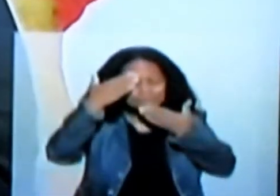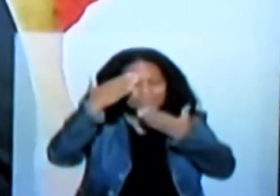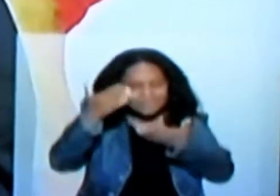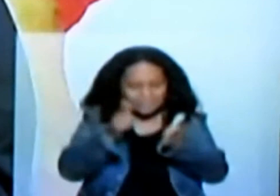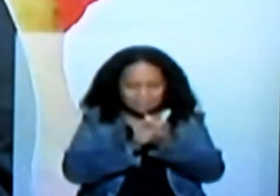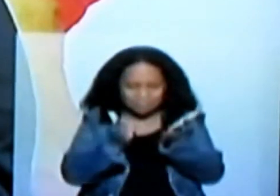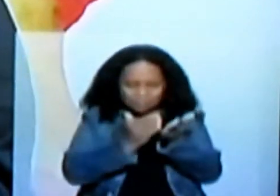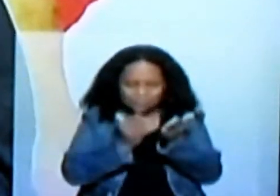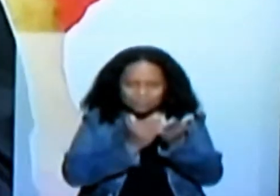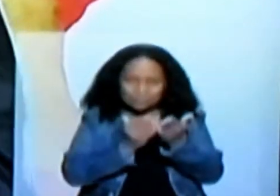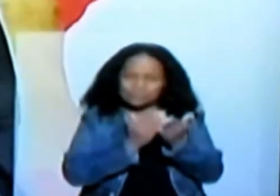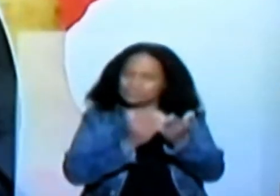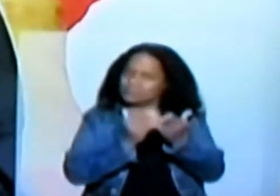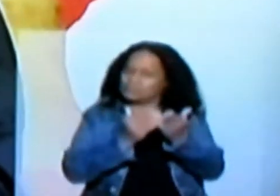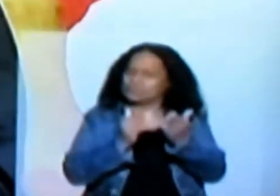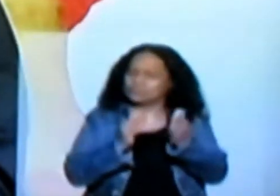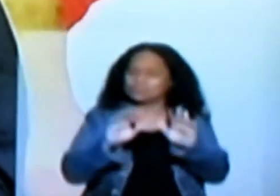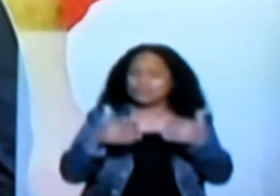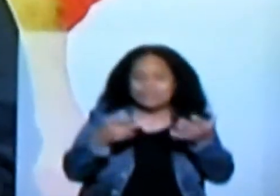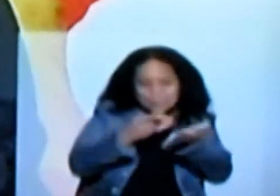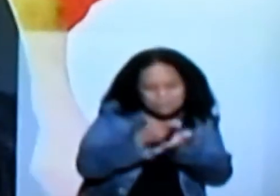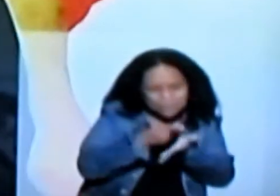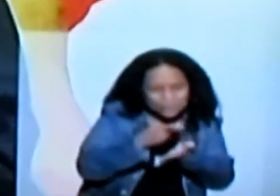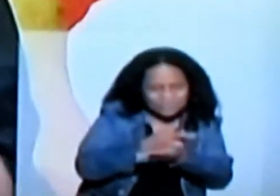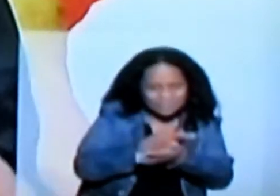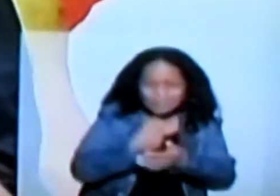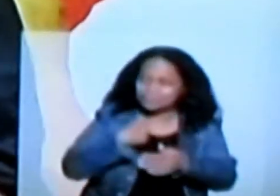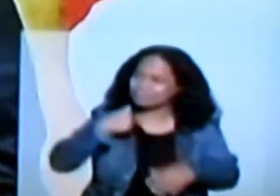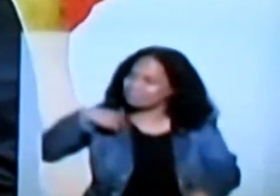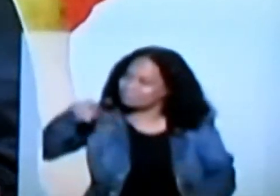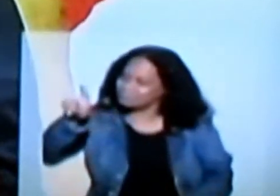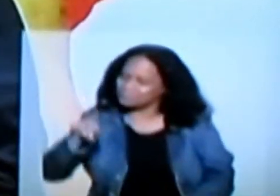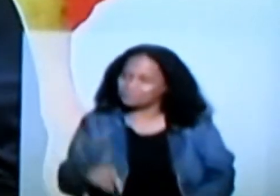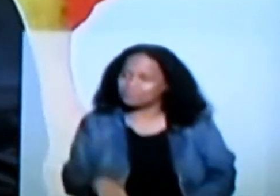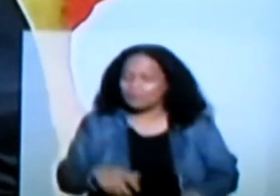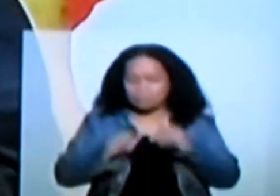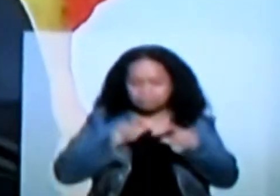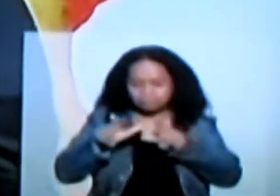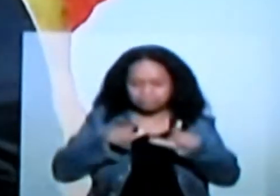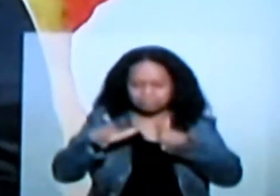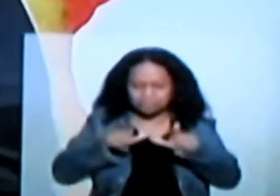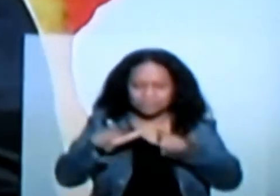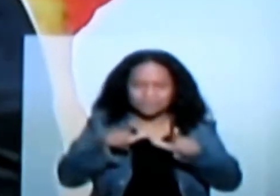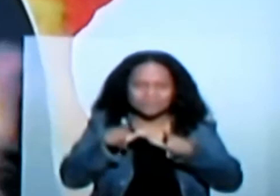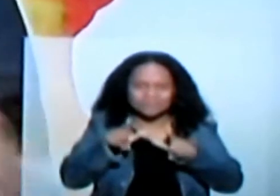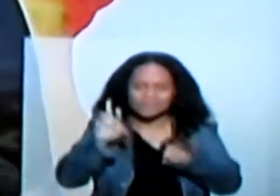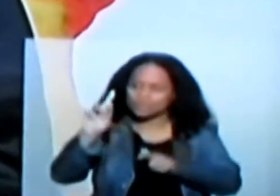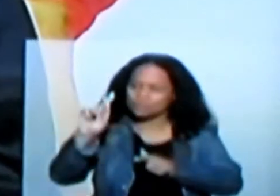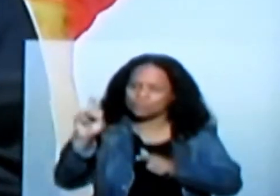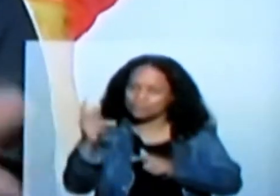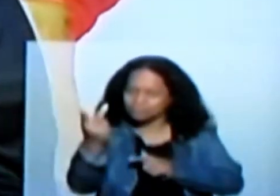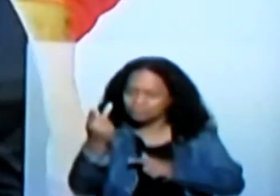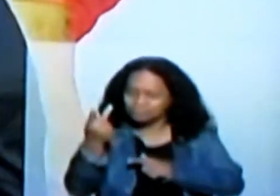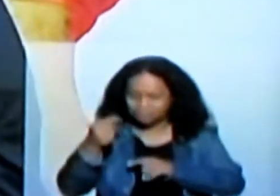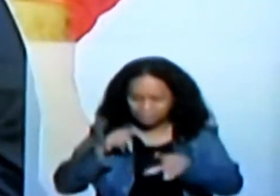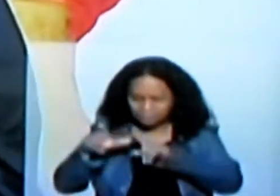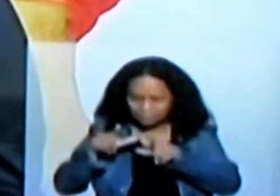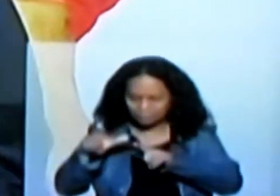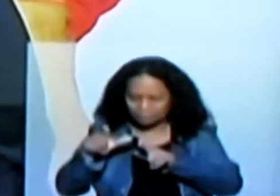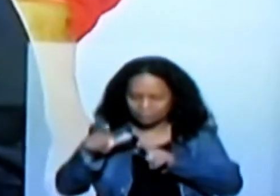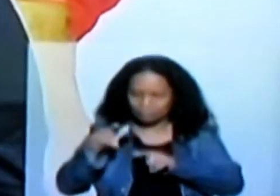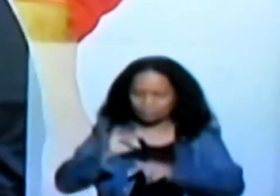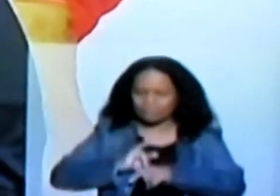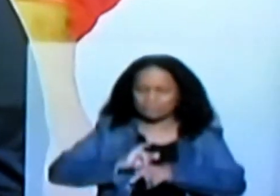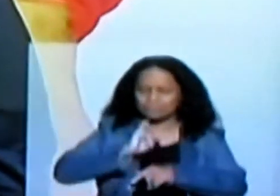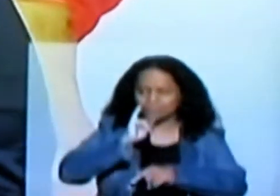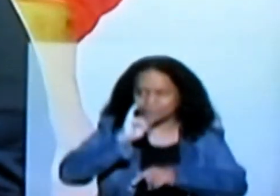grande, que tá até no agradecimento do livro, que, inclusive, quando tem algum errinho, tipo, hoje eu tava lá, No meio do trabalho, eu trabalho com pessoal de RH, né? E aí eu tava